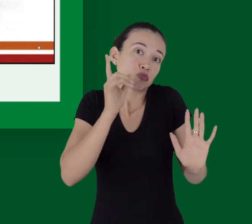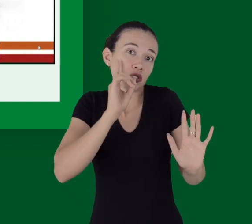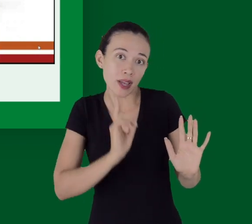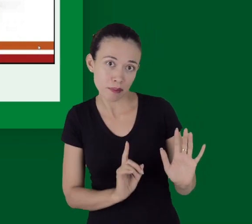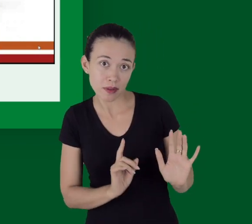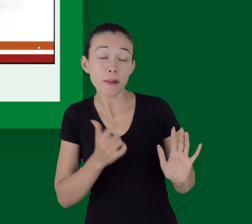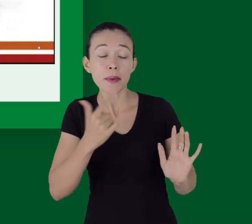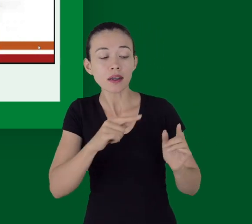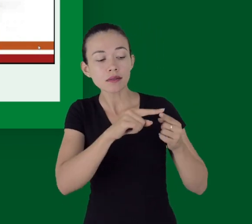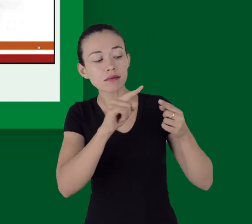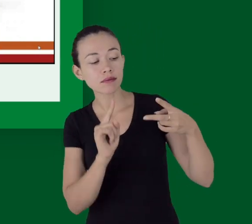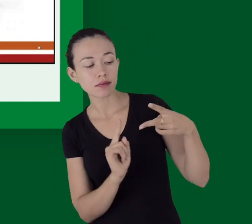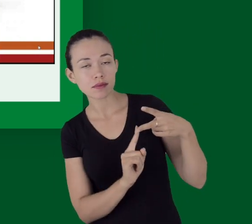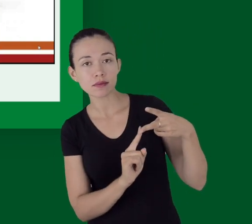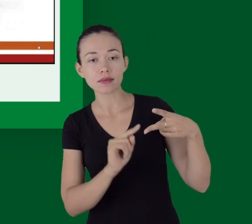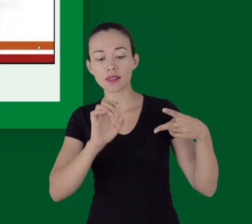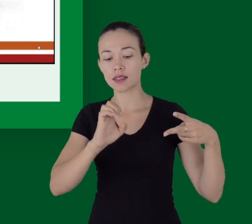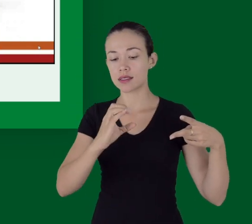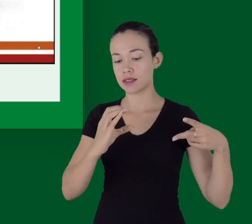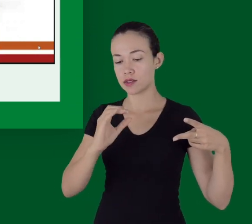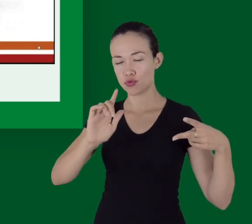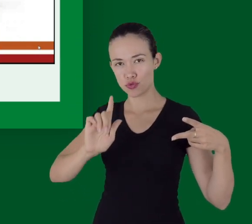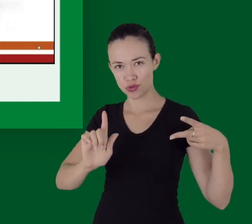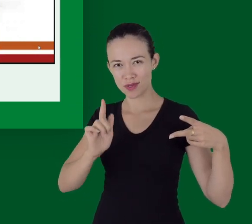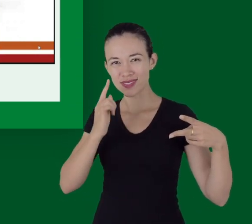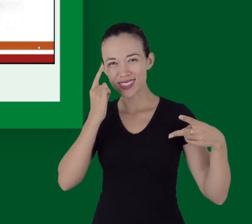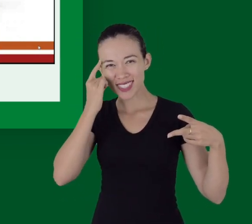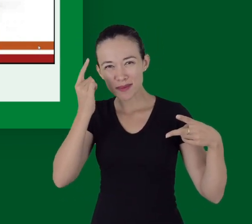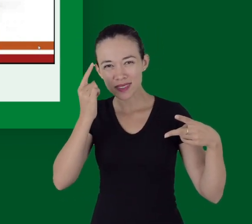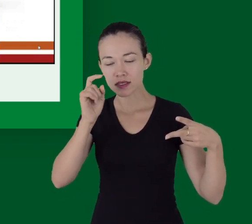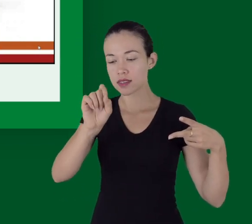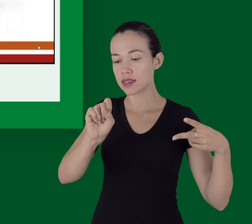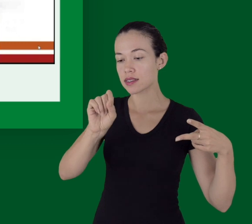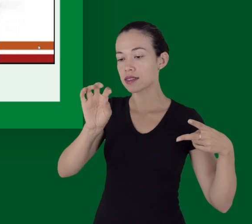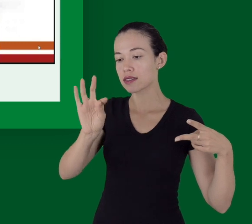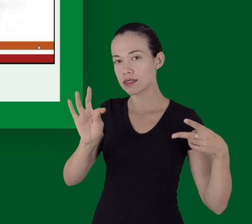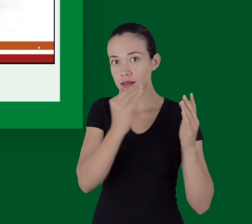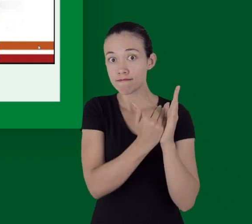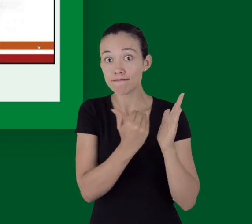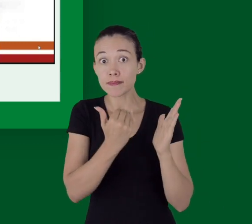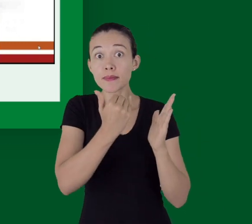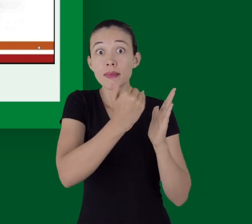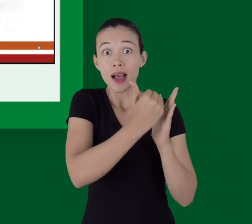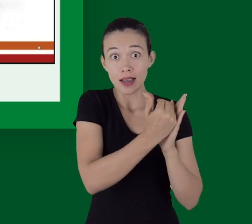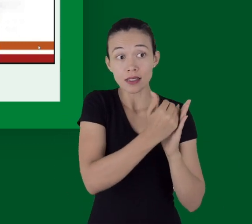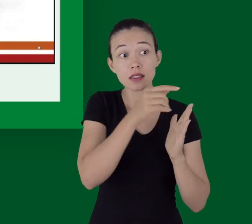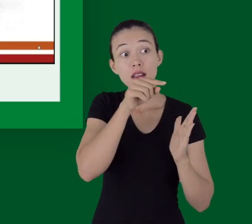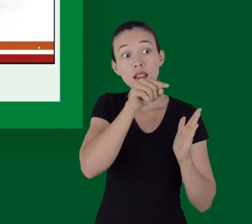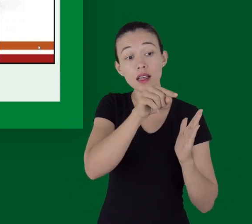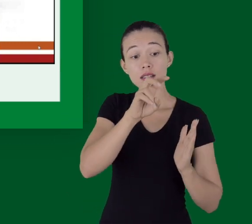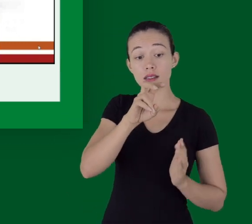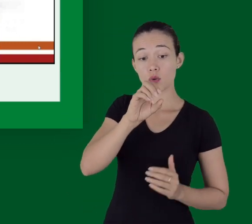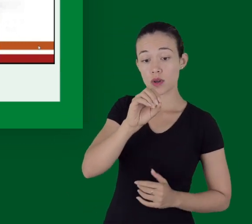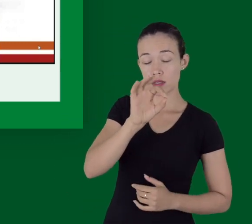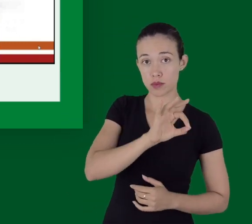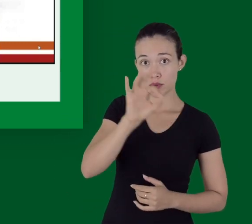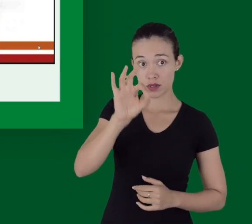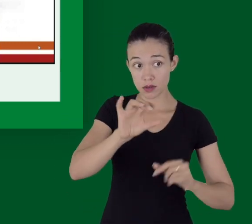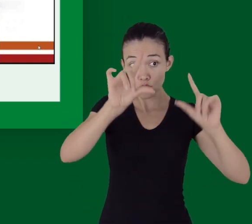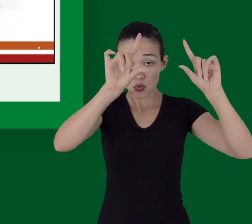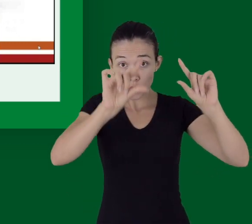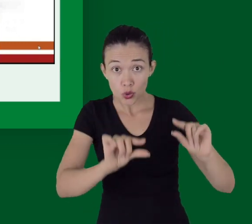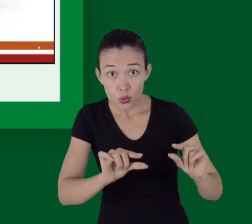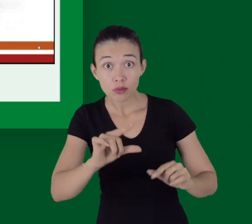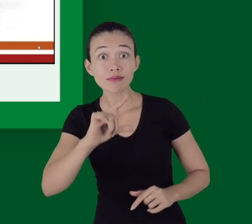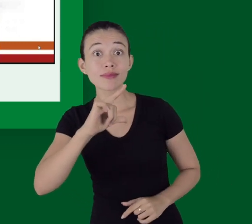gente não sabe. No eletro, redução do supra de pelo menos 50%. Então, você vai olhar ali, tinha um supra, você vai ver se